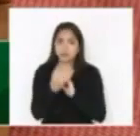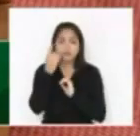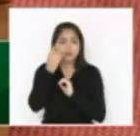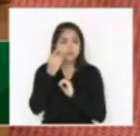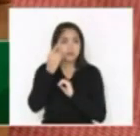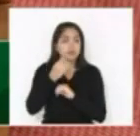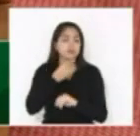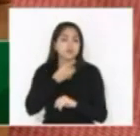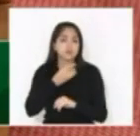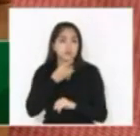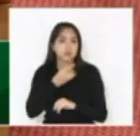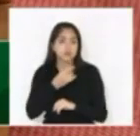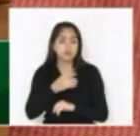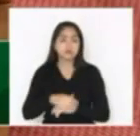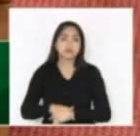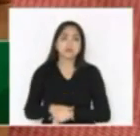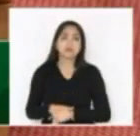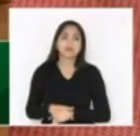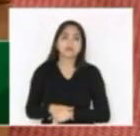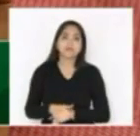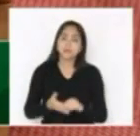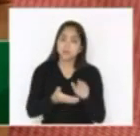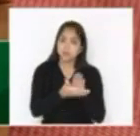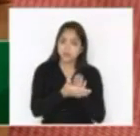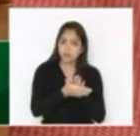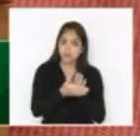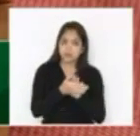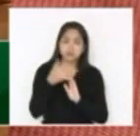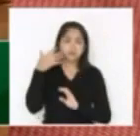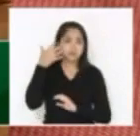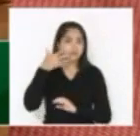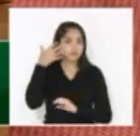Cobalcini, lhe parabenizar pelo